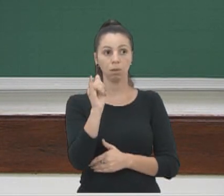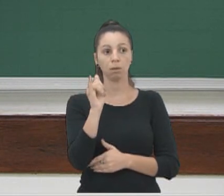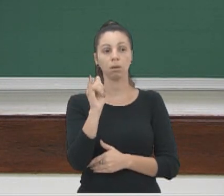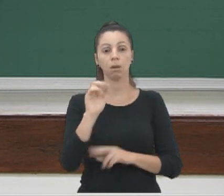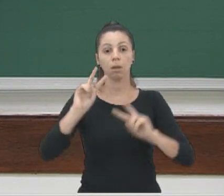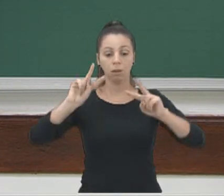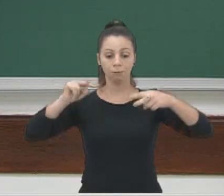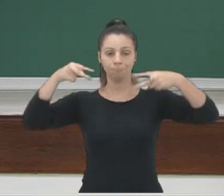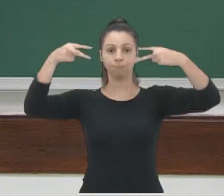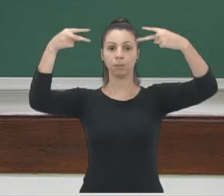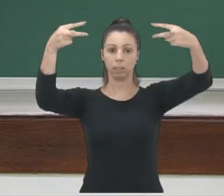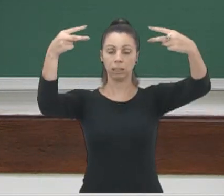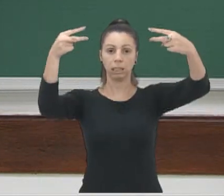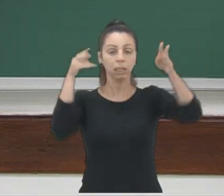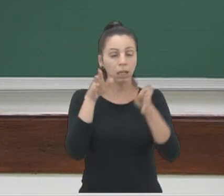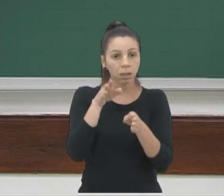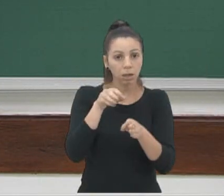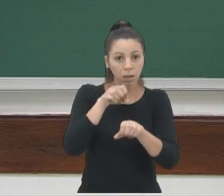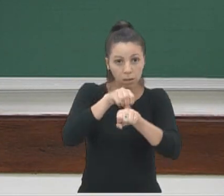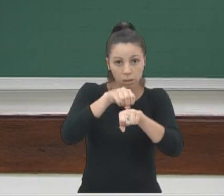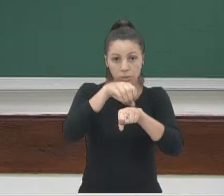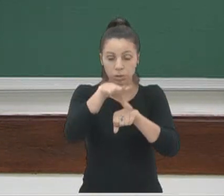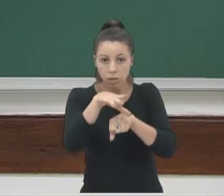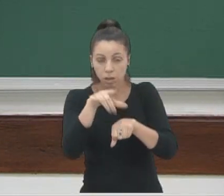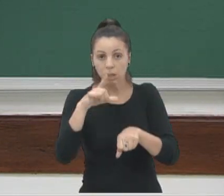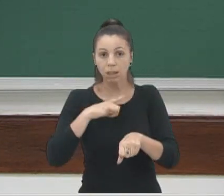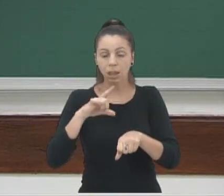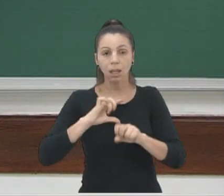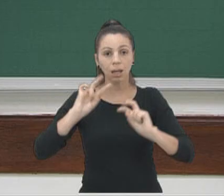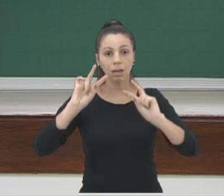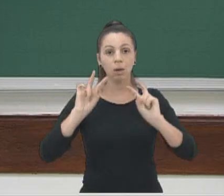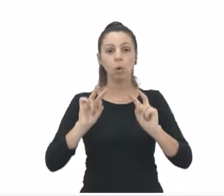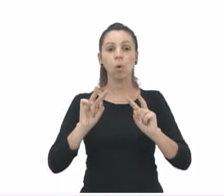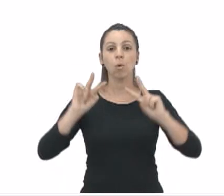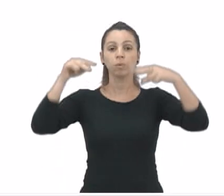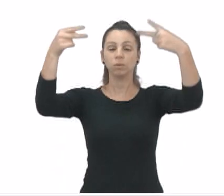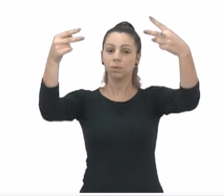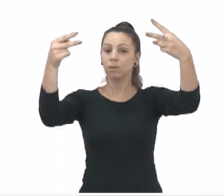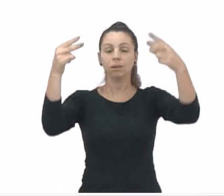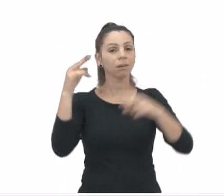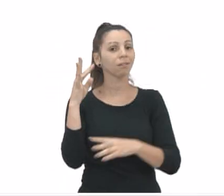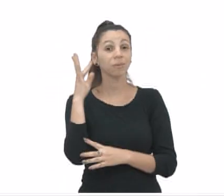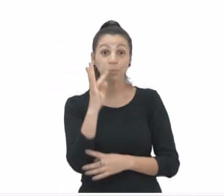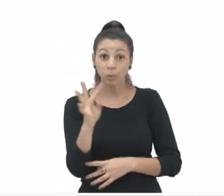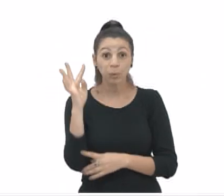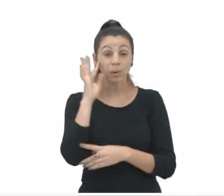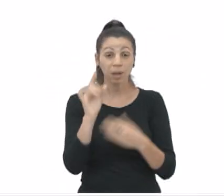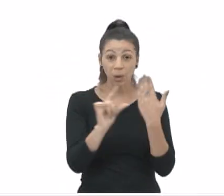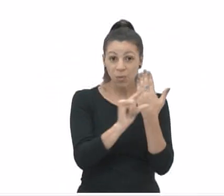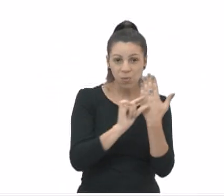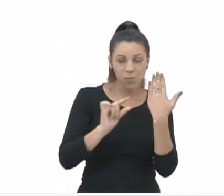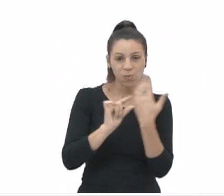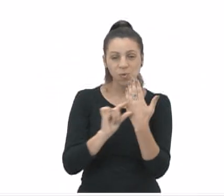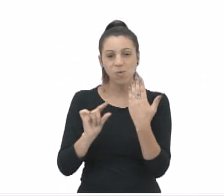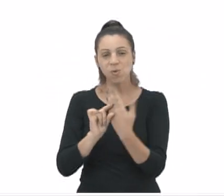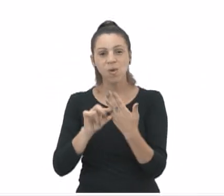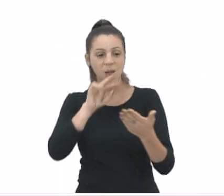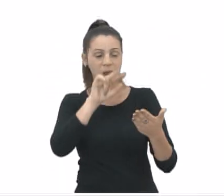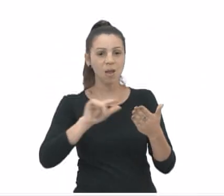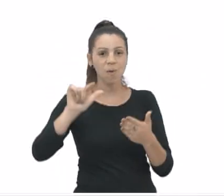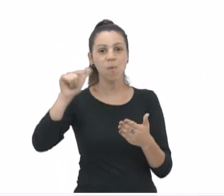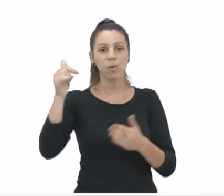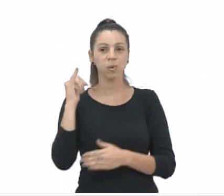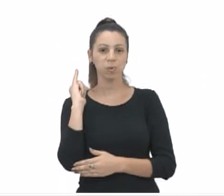releituras.com é um site bastante bacana, que tem bastante conto, bastante autores para você dar uma olhada e ler outros contos